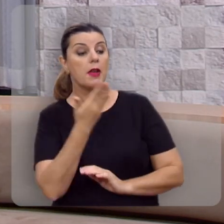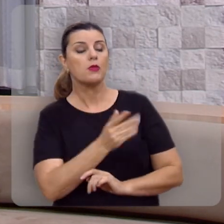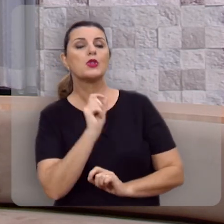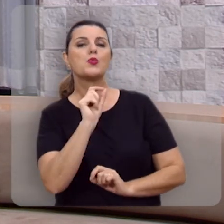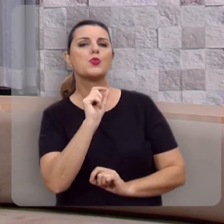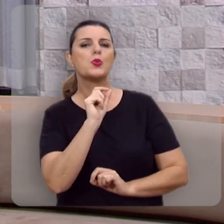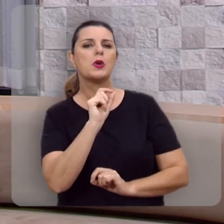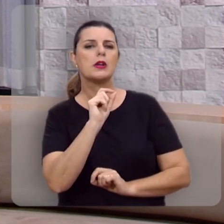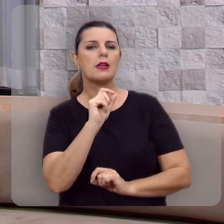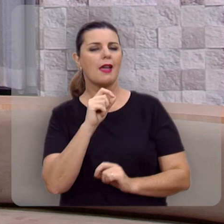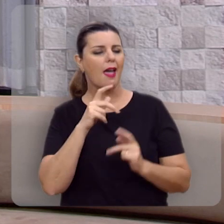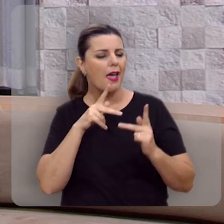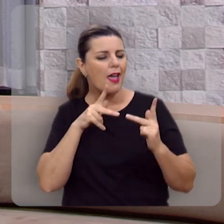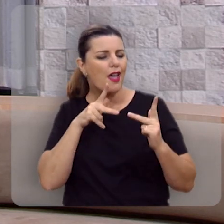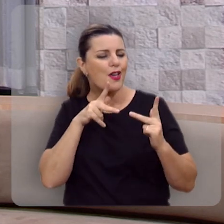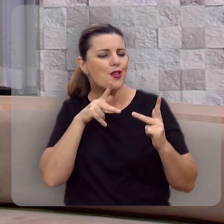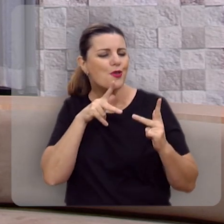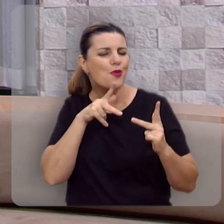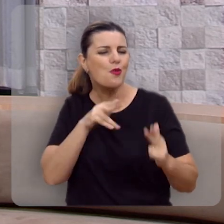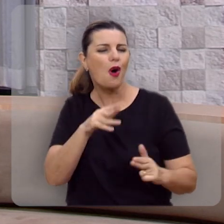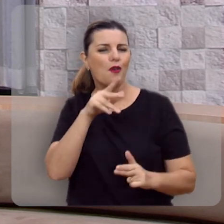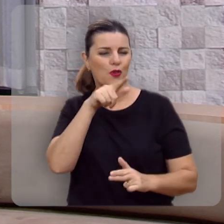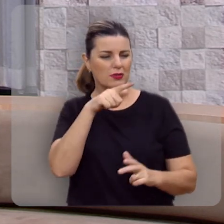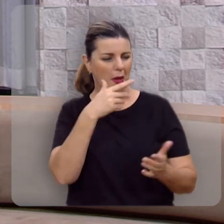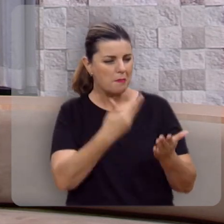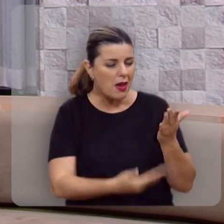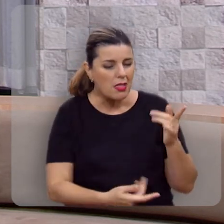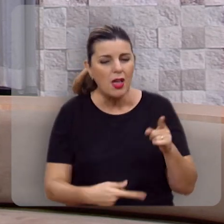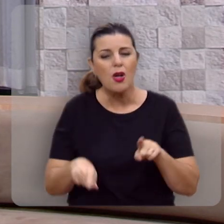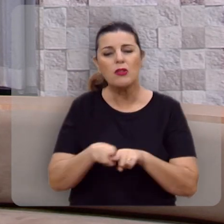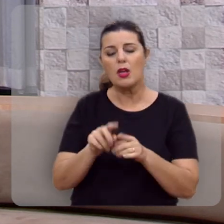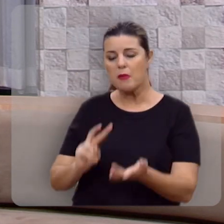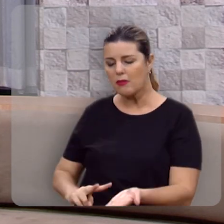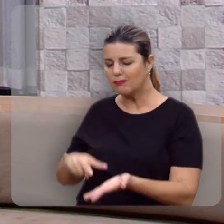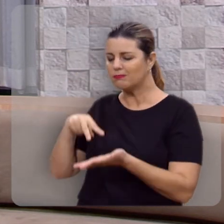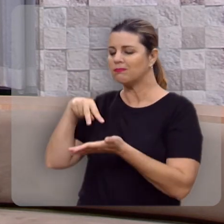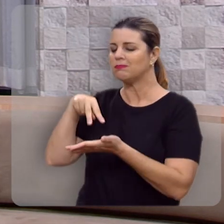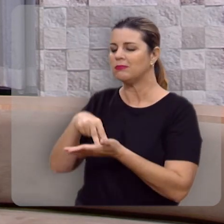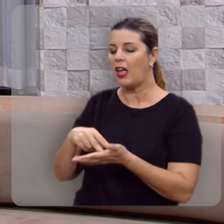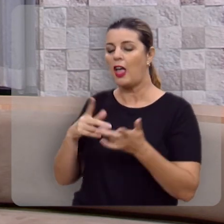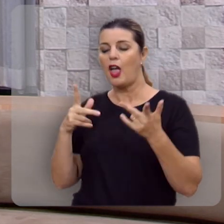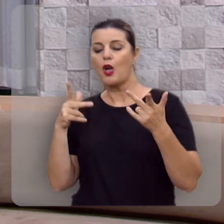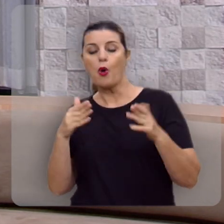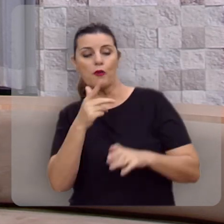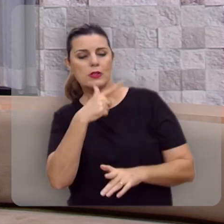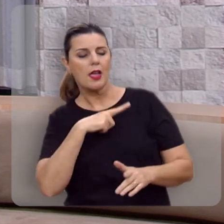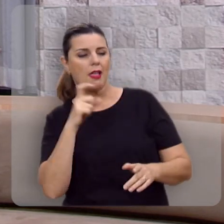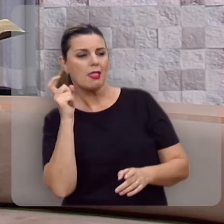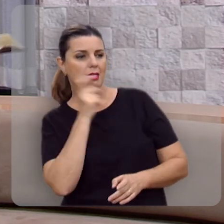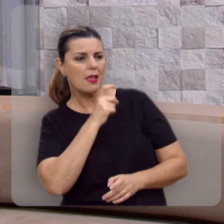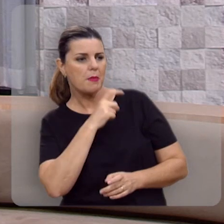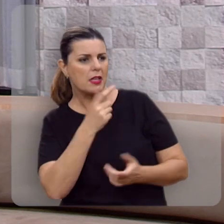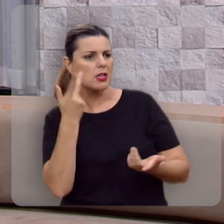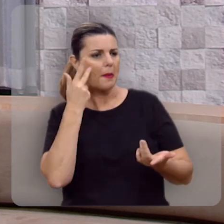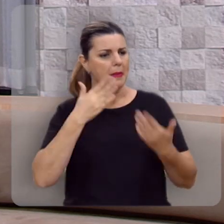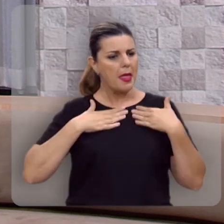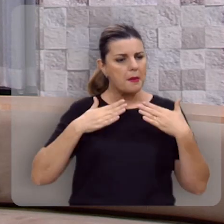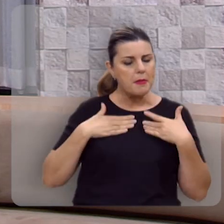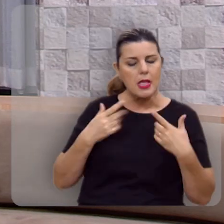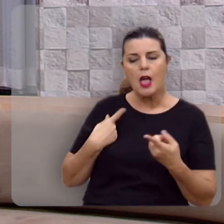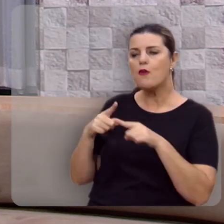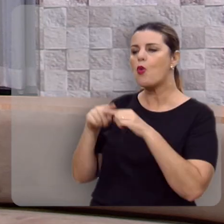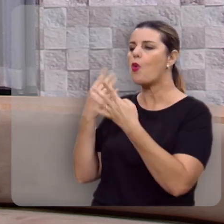uma coisa. A mesma cena onde você caiu, eu vou levantar você. Na mesma geografia que você me negou, eu vou lhe dar a chance